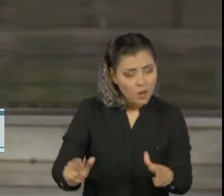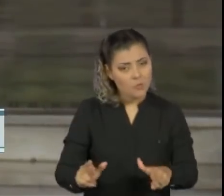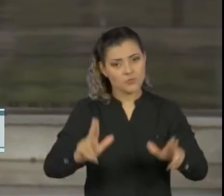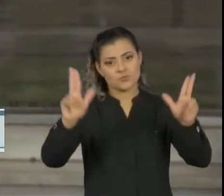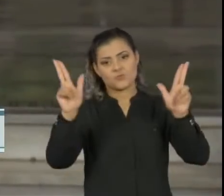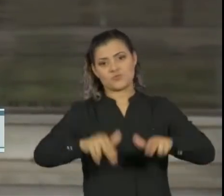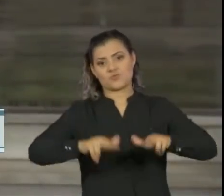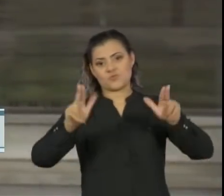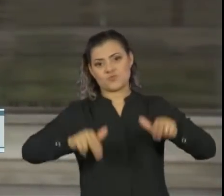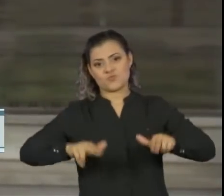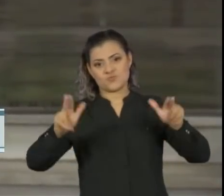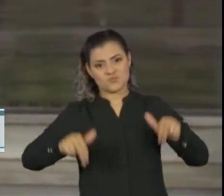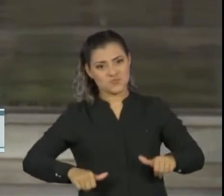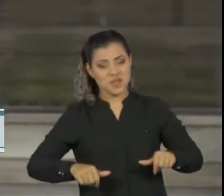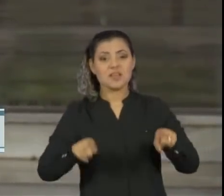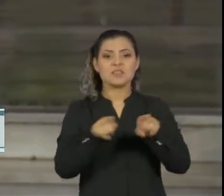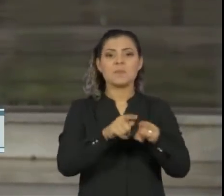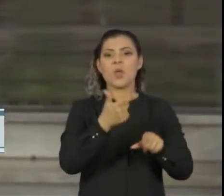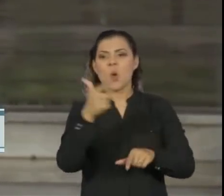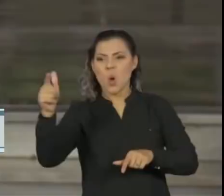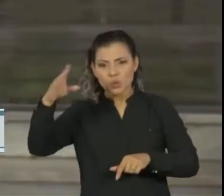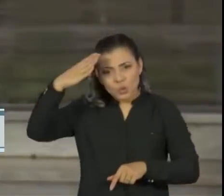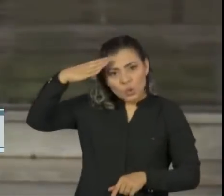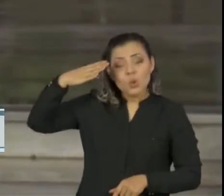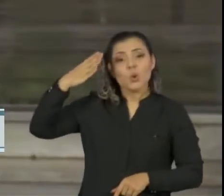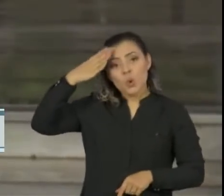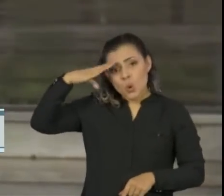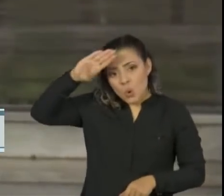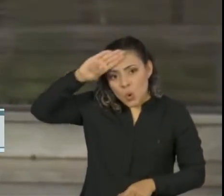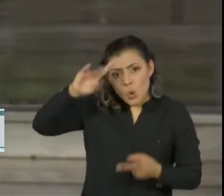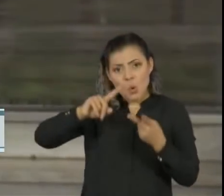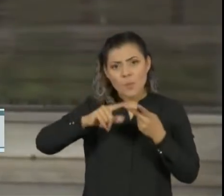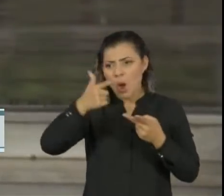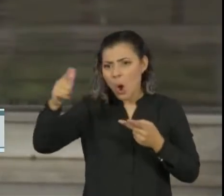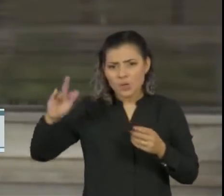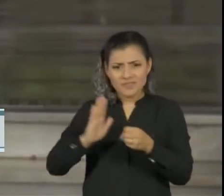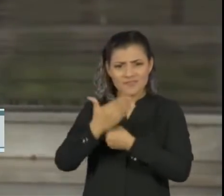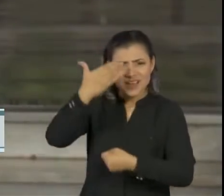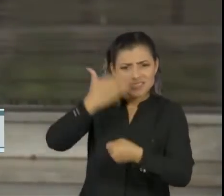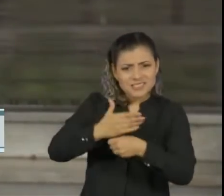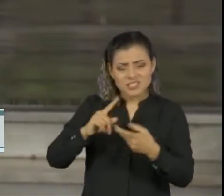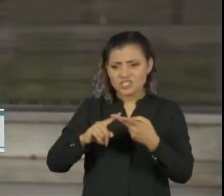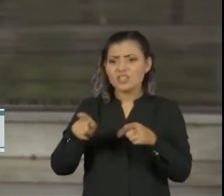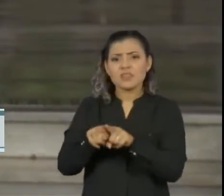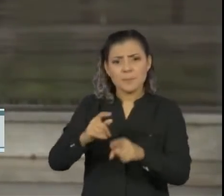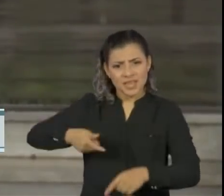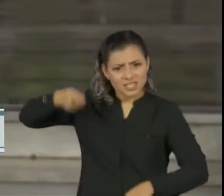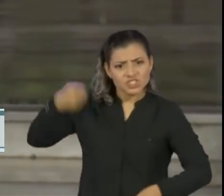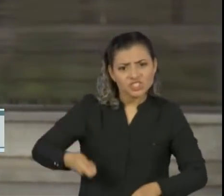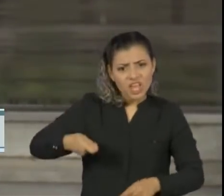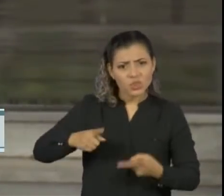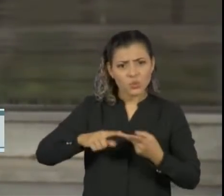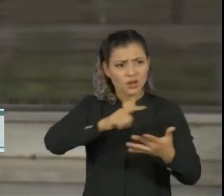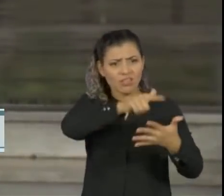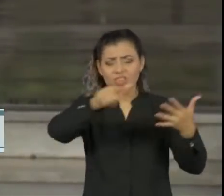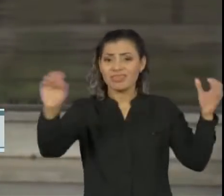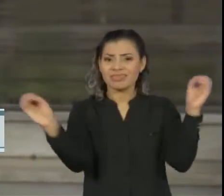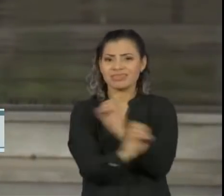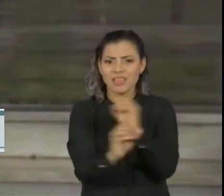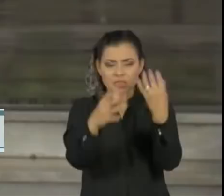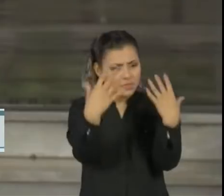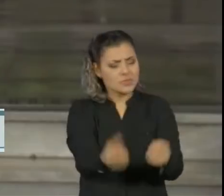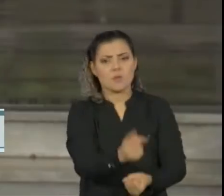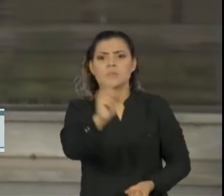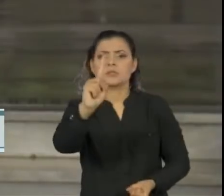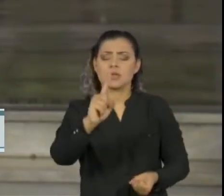nem Bielorrússia ou Cuba, nem ditadura fascista, nem ditadura proletária.